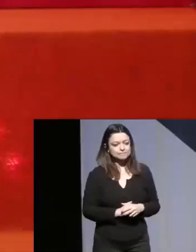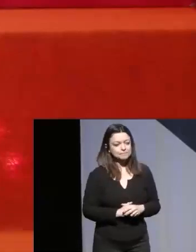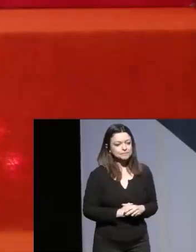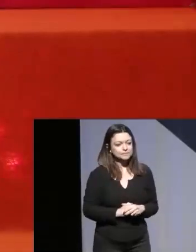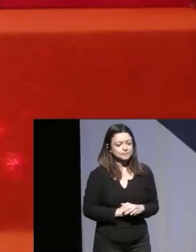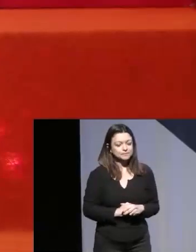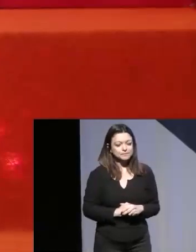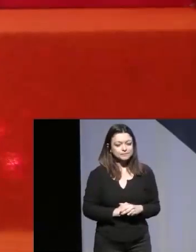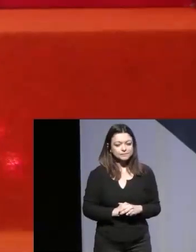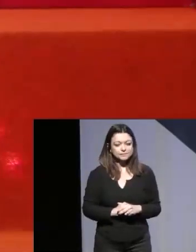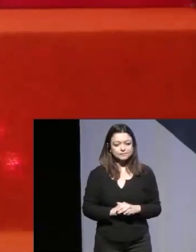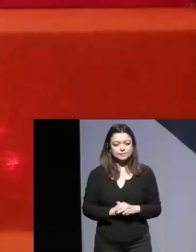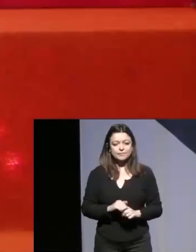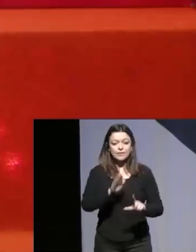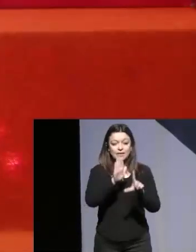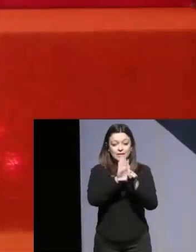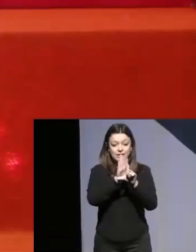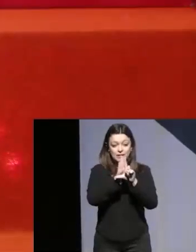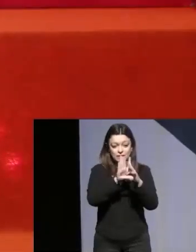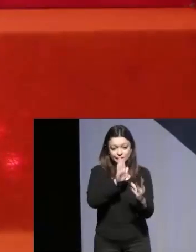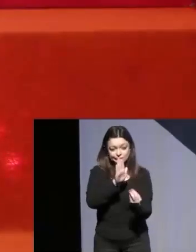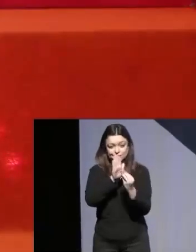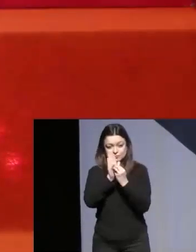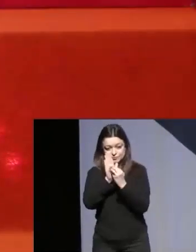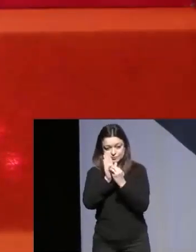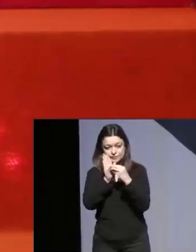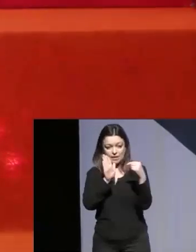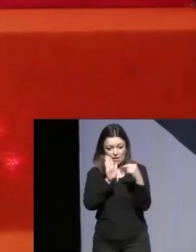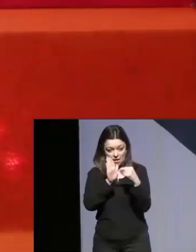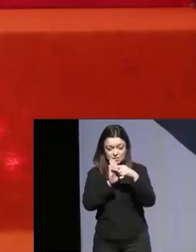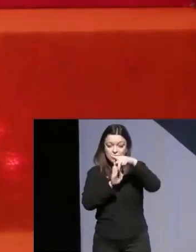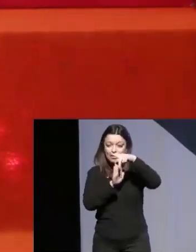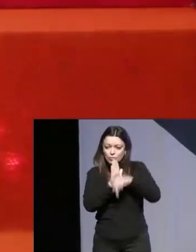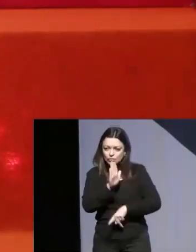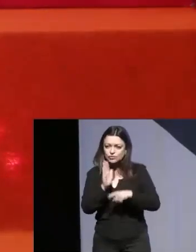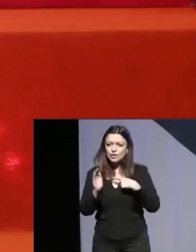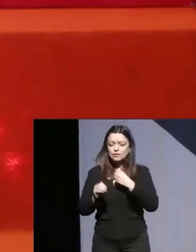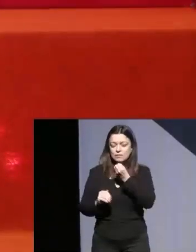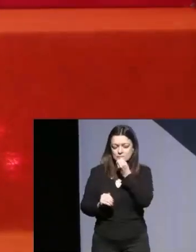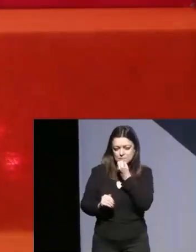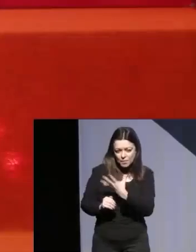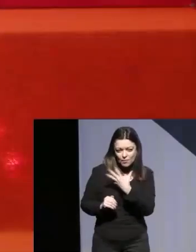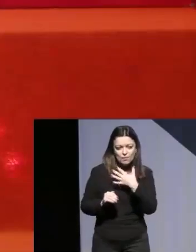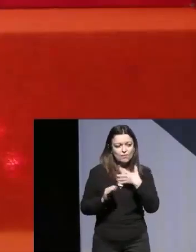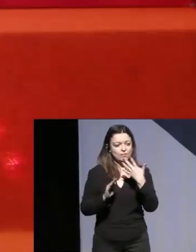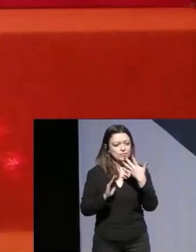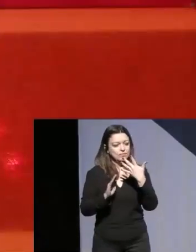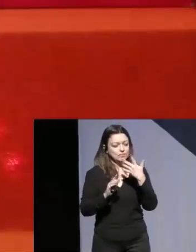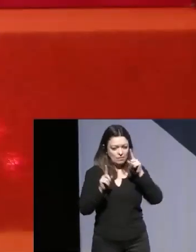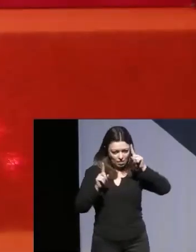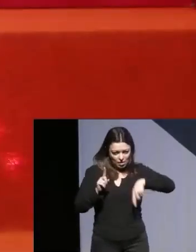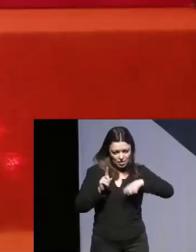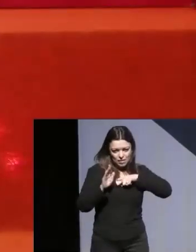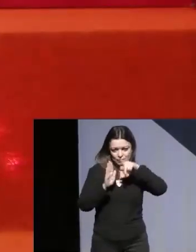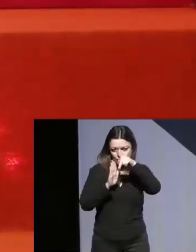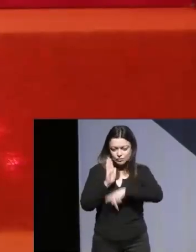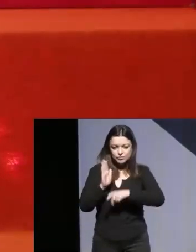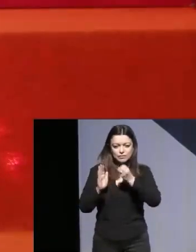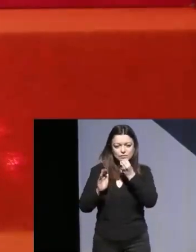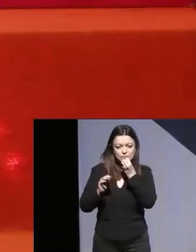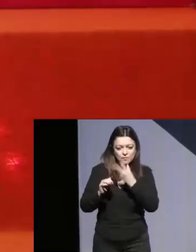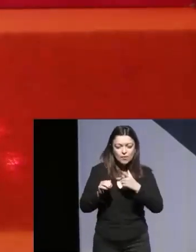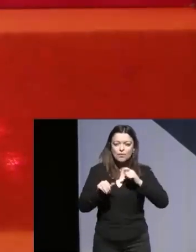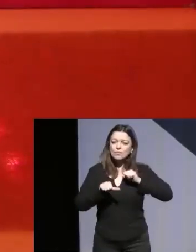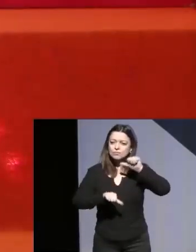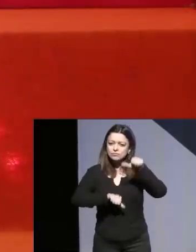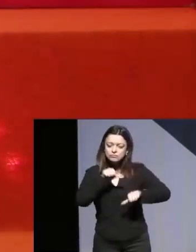A emenda constitucional é boa, o projeto foi bom e acabou gerando boas alterações?